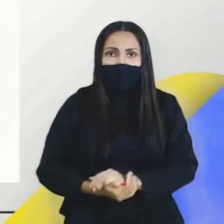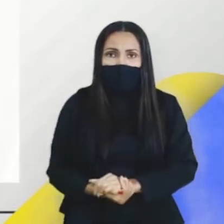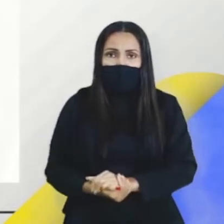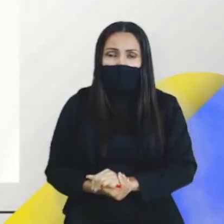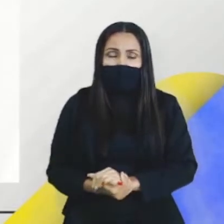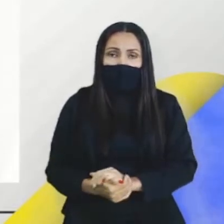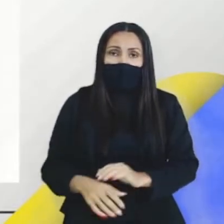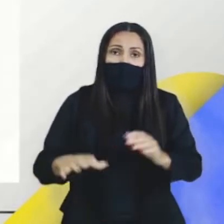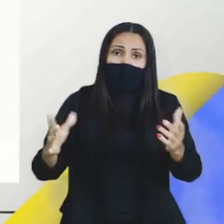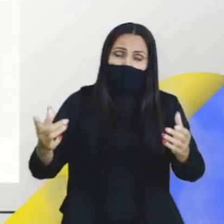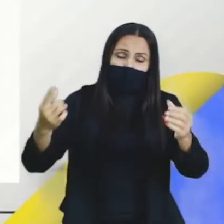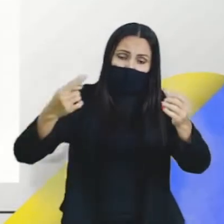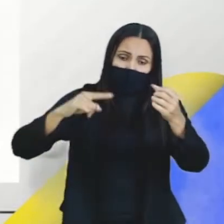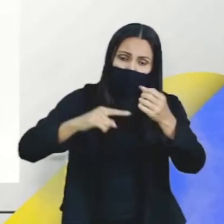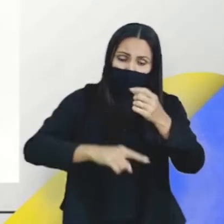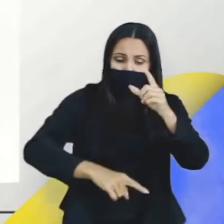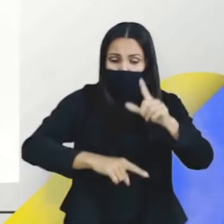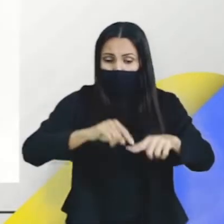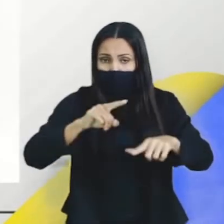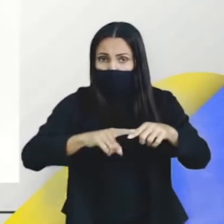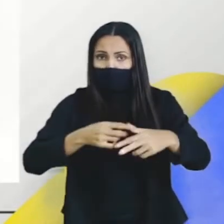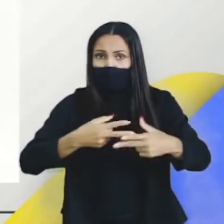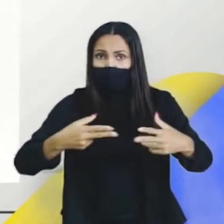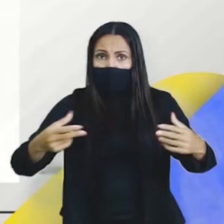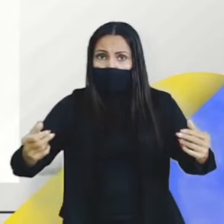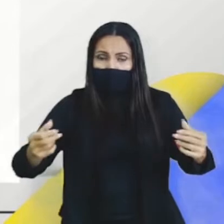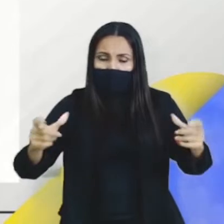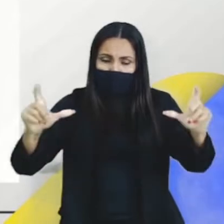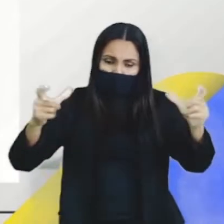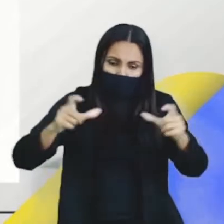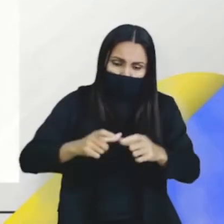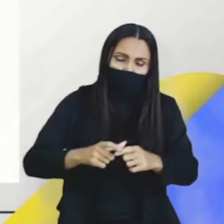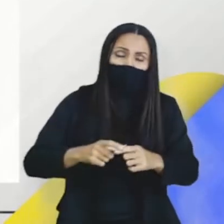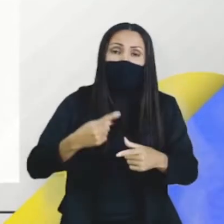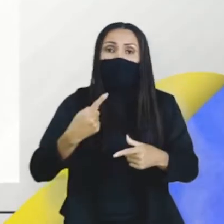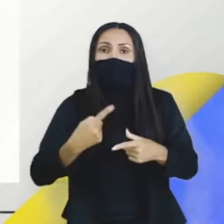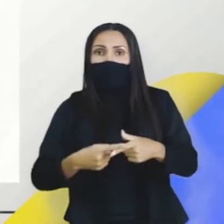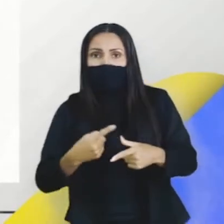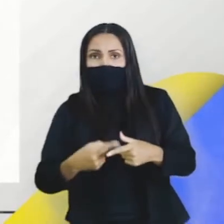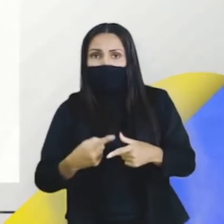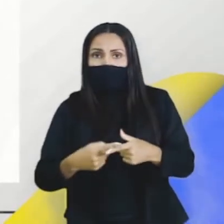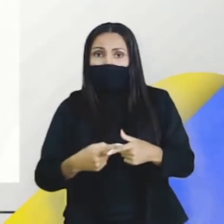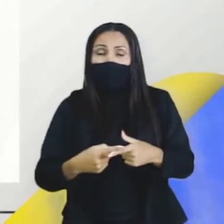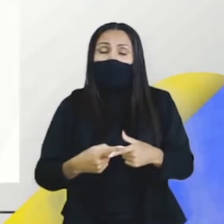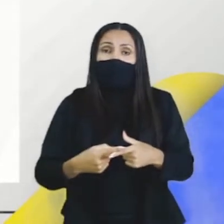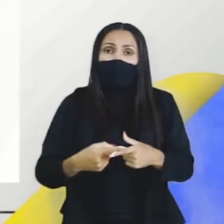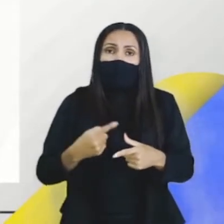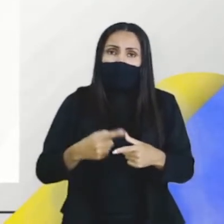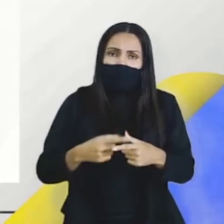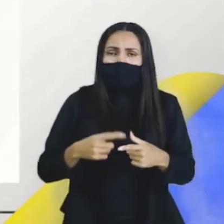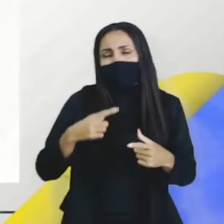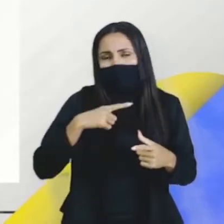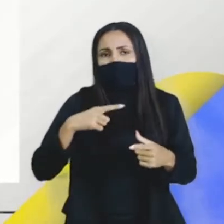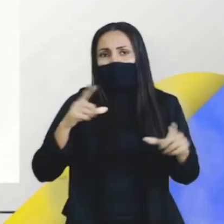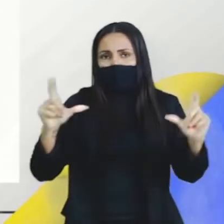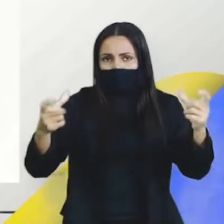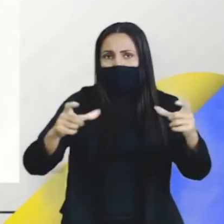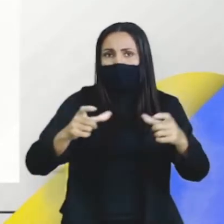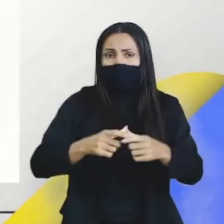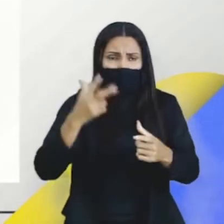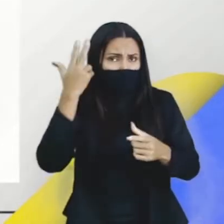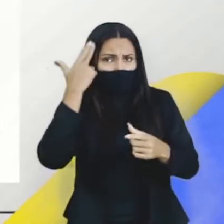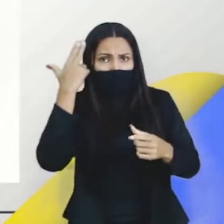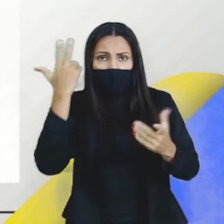a profundidade do objeto, ela está menor. Por quê? Porque está sendo considerada essa redução que ocorre